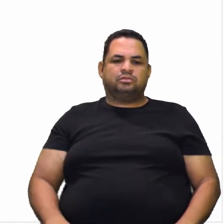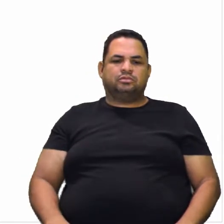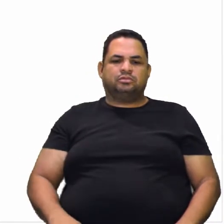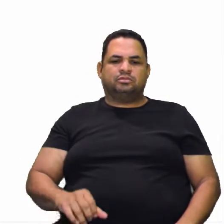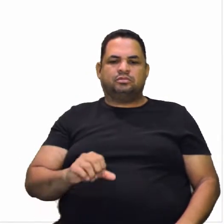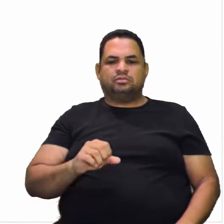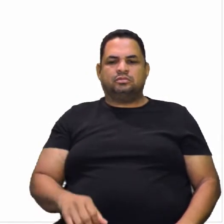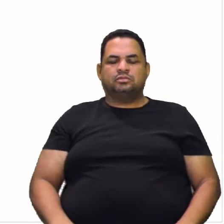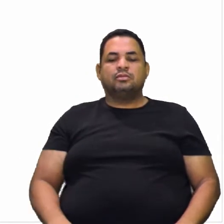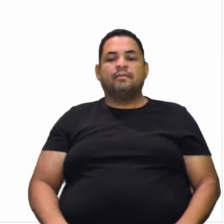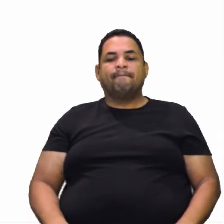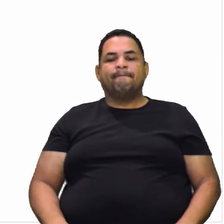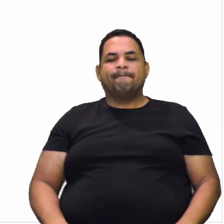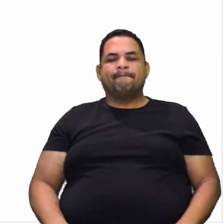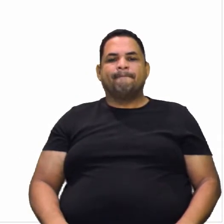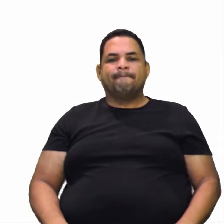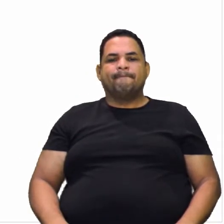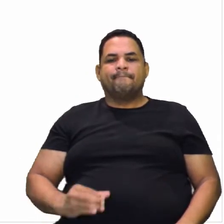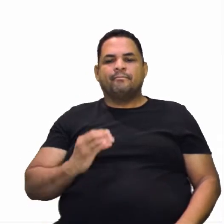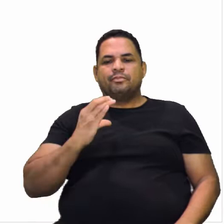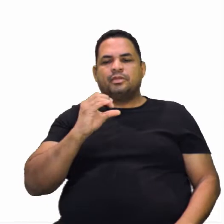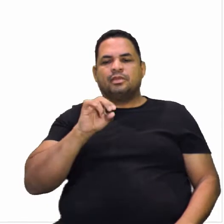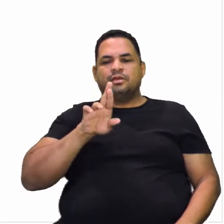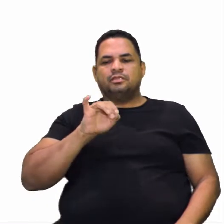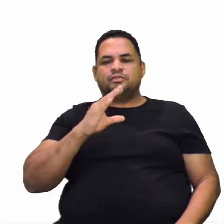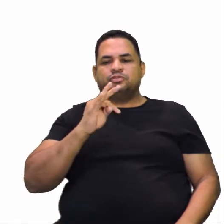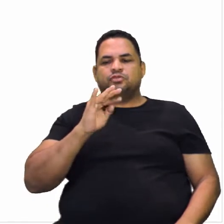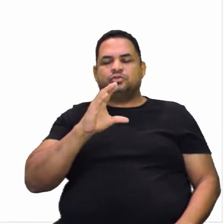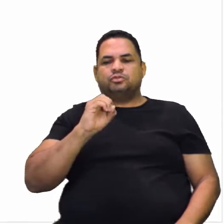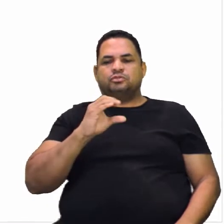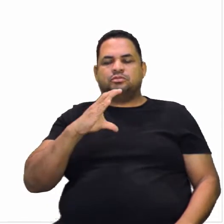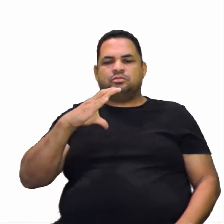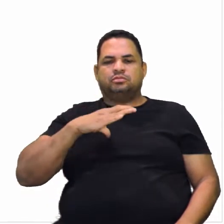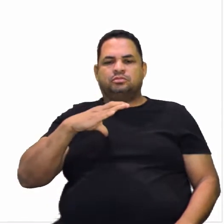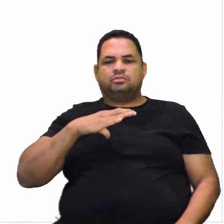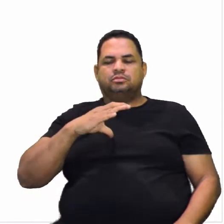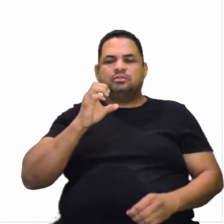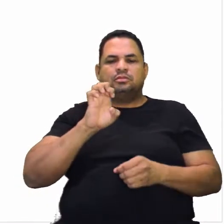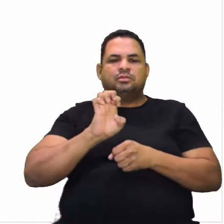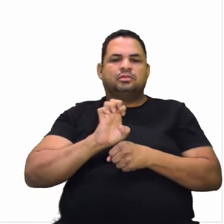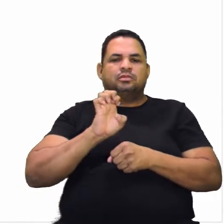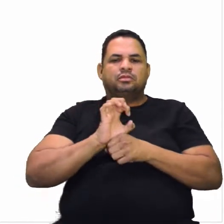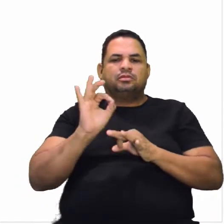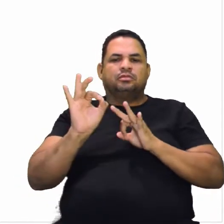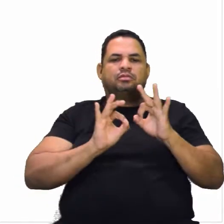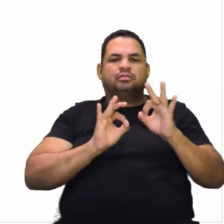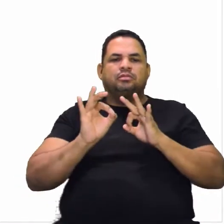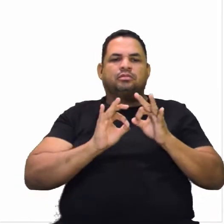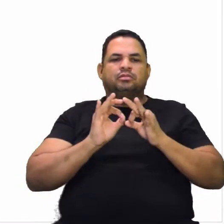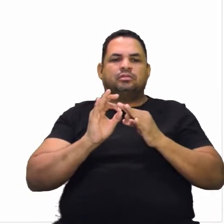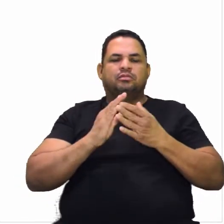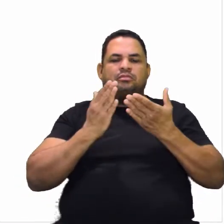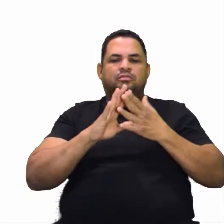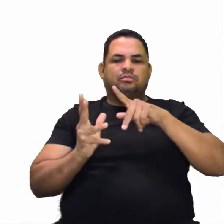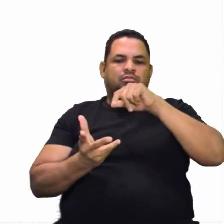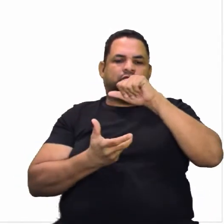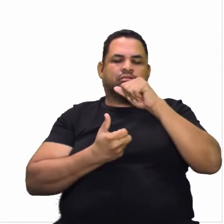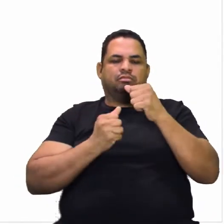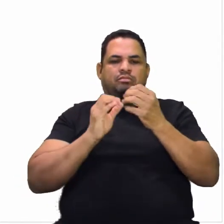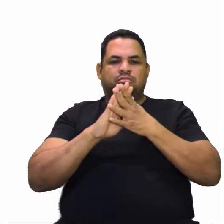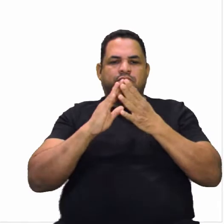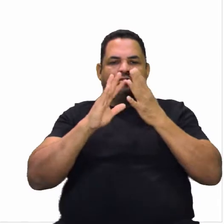Samos, Caristo, são essas cidades-estados aí que formam esse mundo grego,